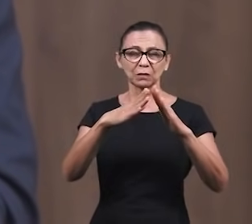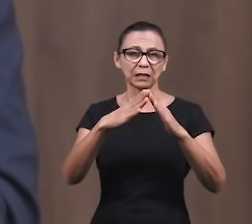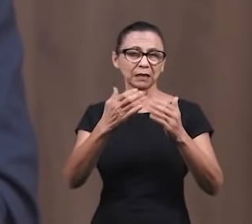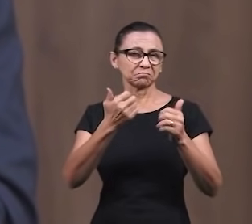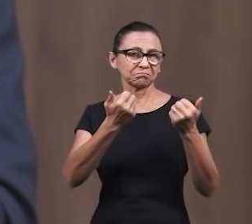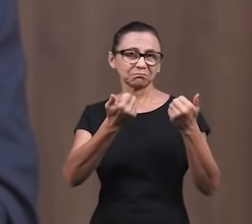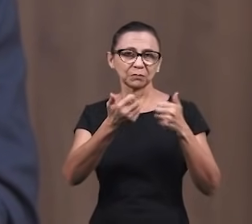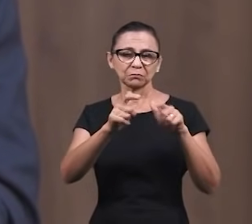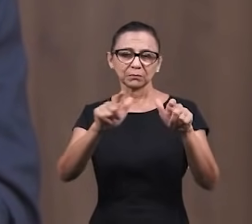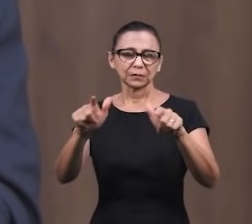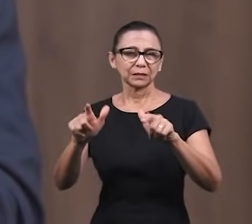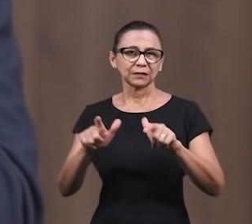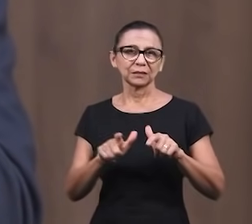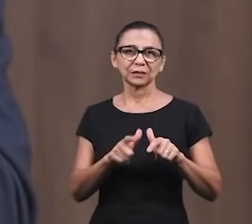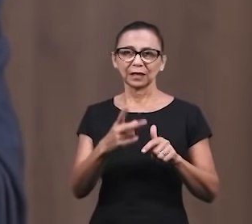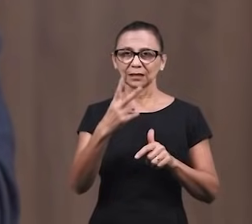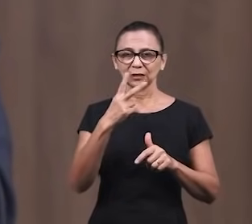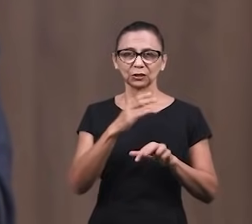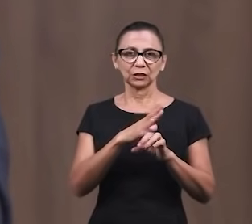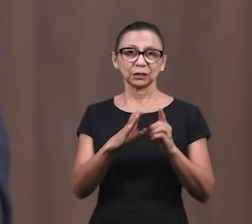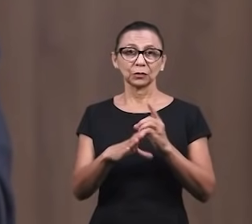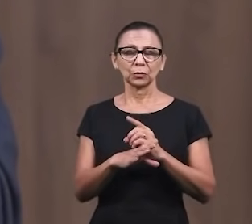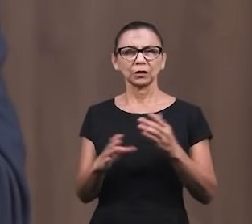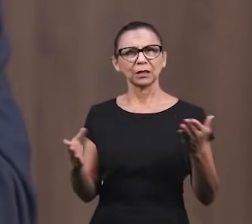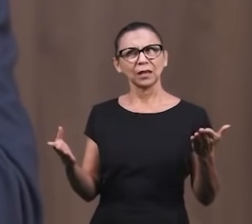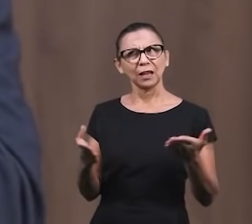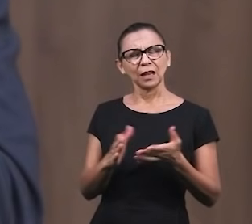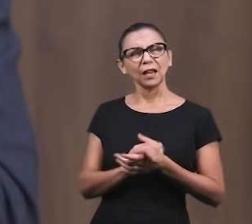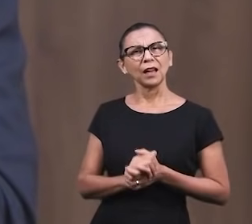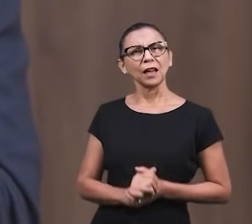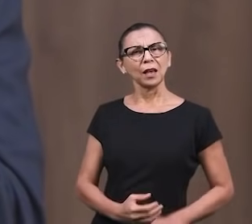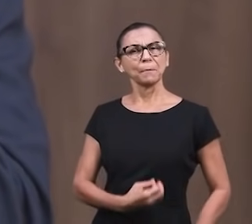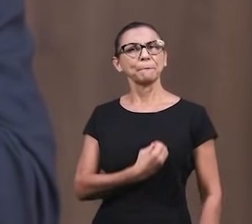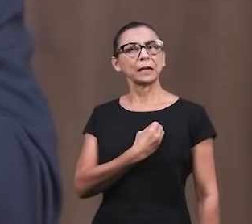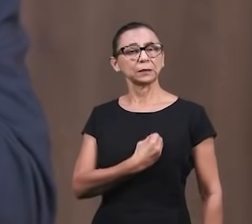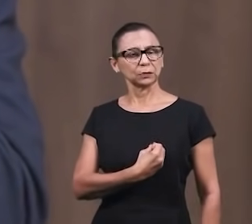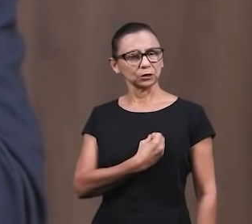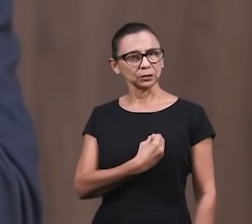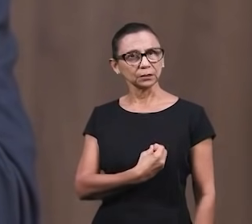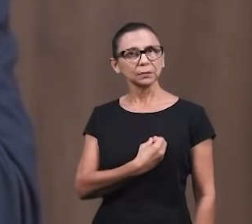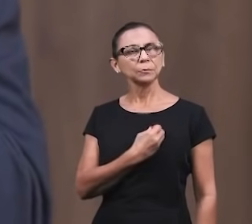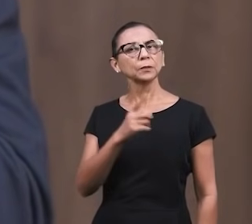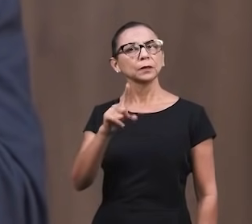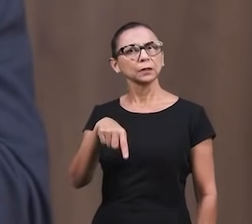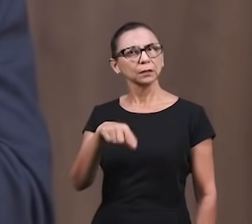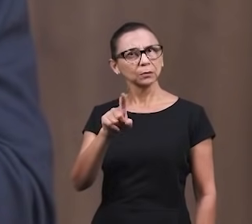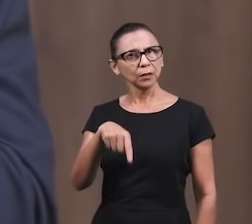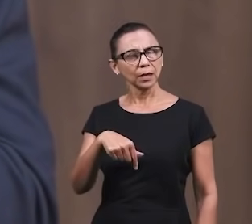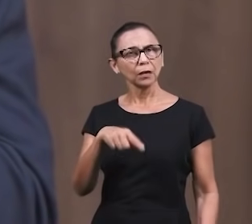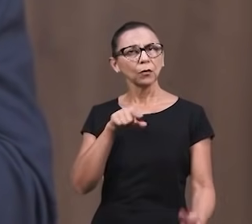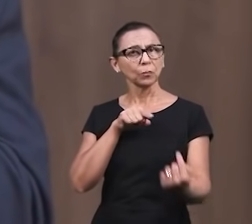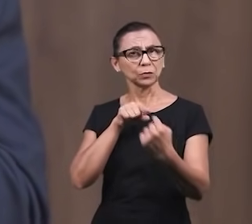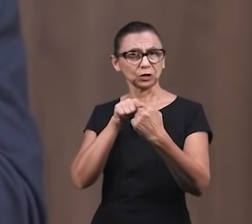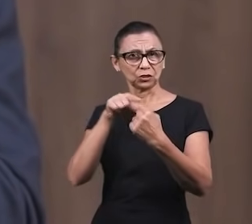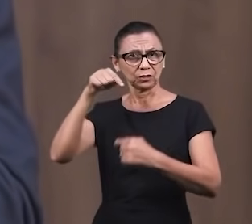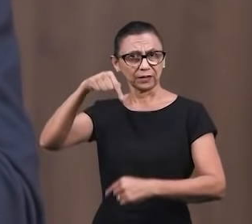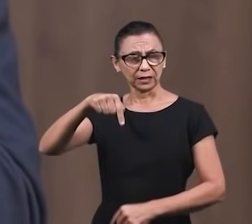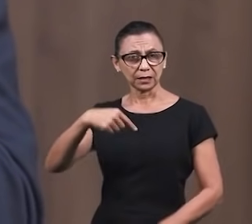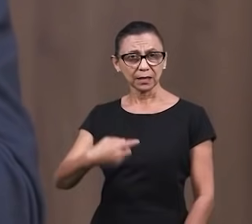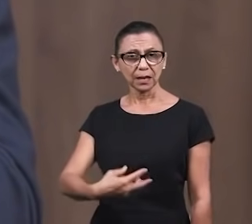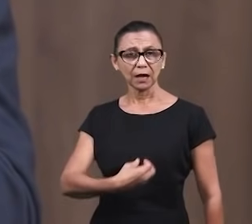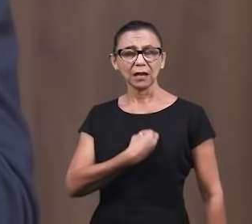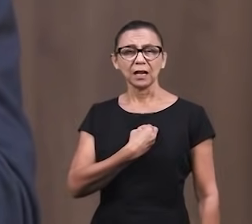está, participando juntos desse culto. Aliás, a palavra que eu usei agora foi participando. É isso mesmo. Nosso objetivo aqui não é